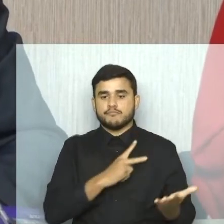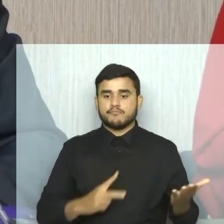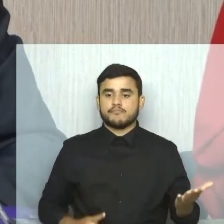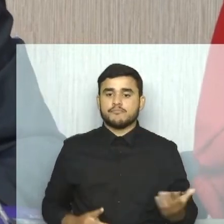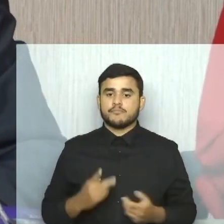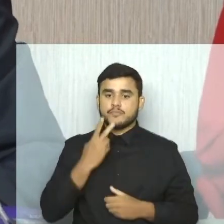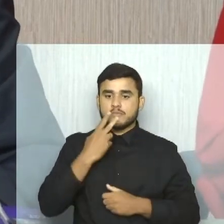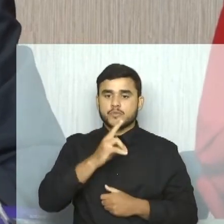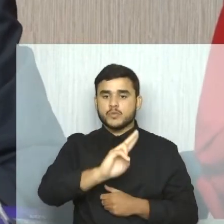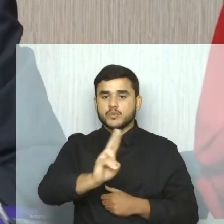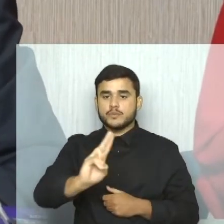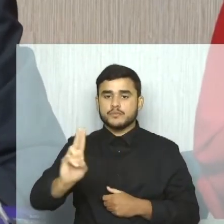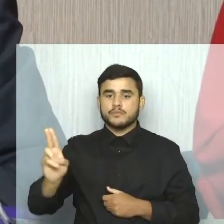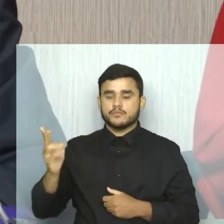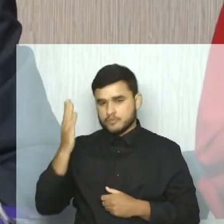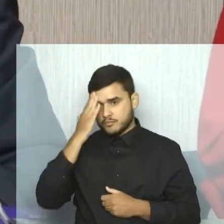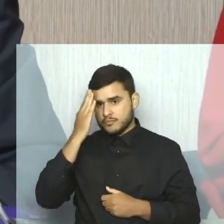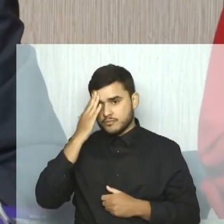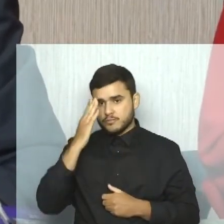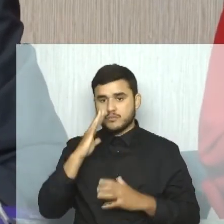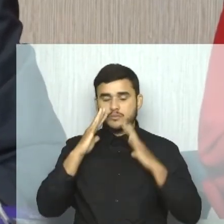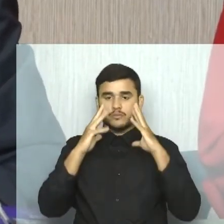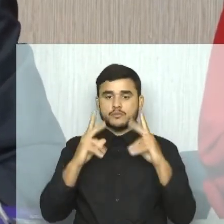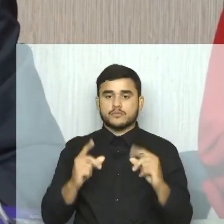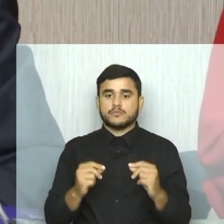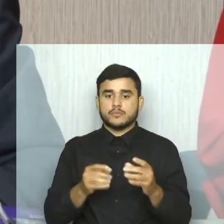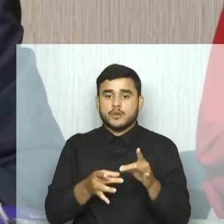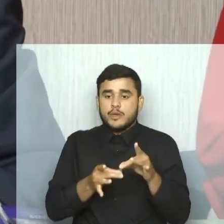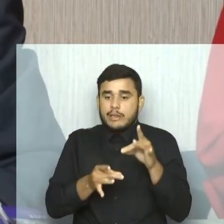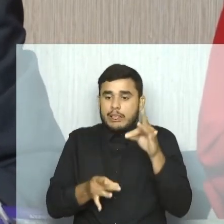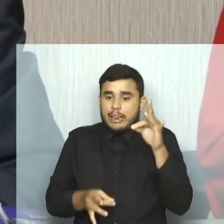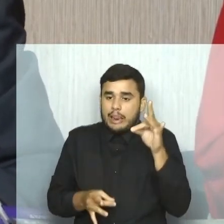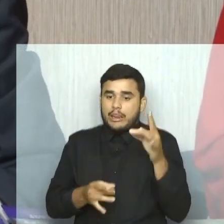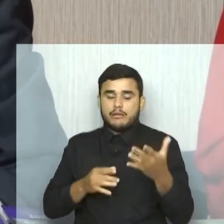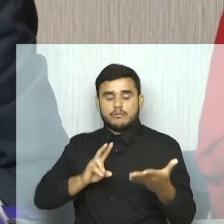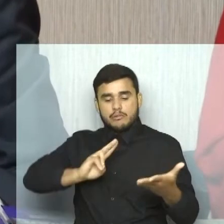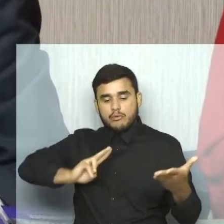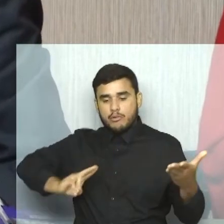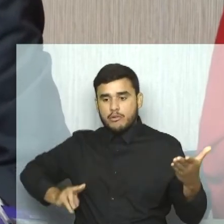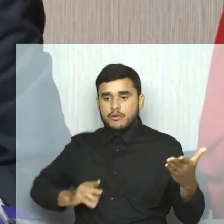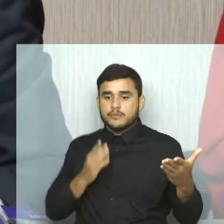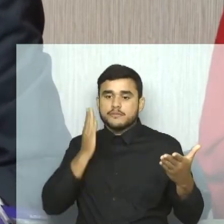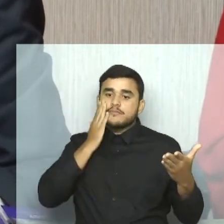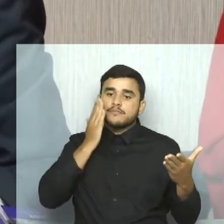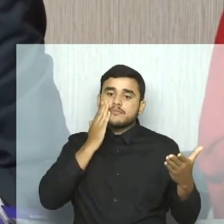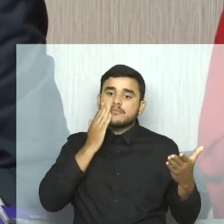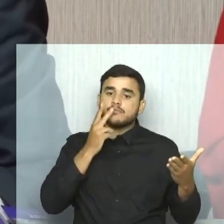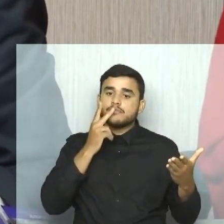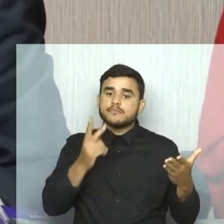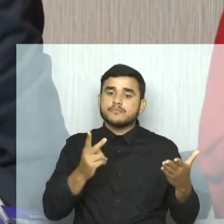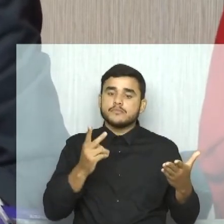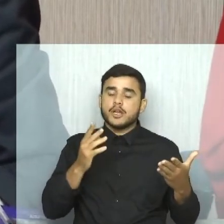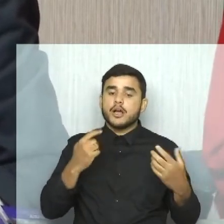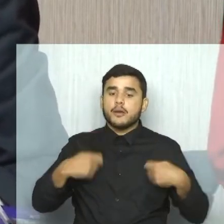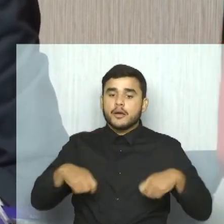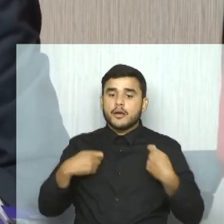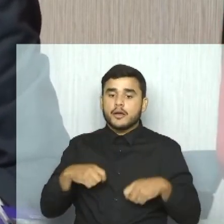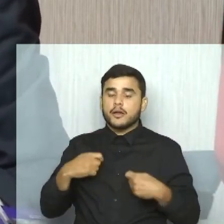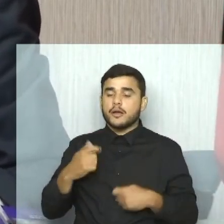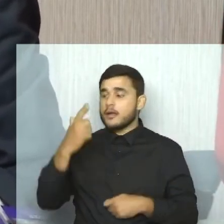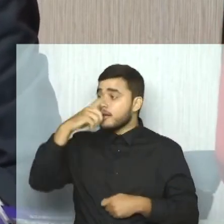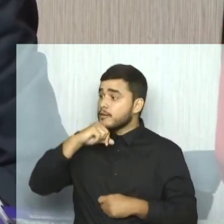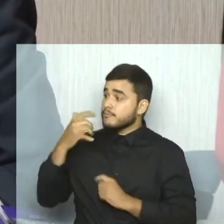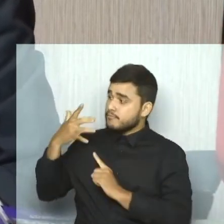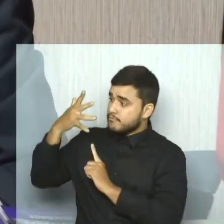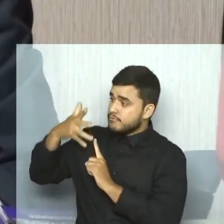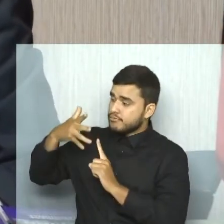eu não ter registrado a presença de todos, porque ia ficar muito longo aqui a relação, e o objetivo aqui maior era ouvir a palestra